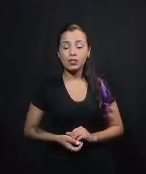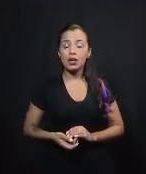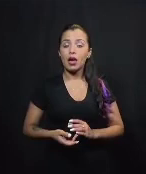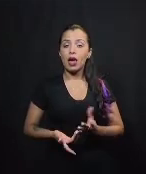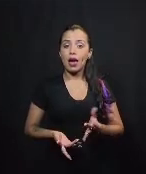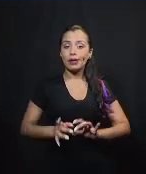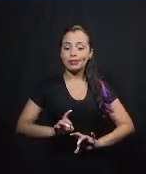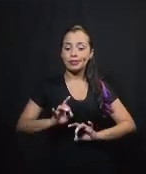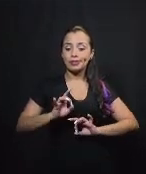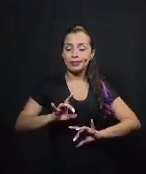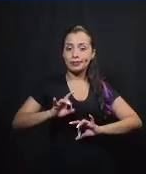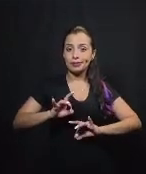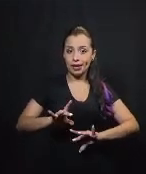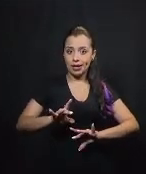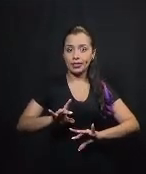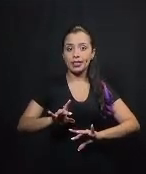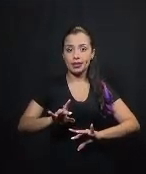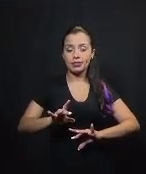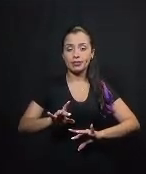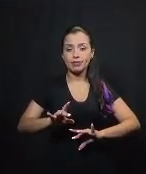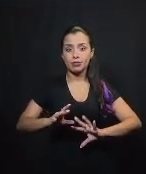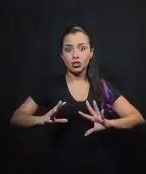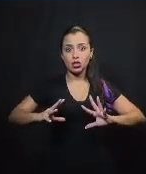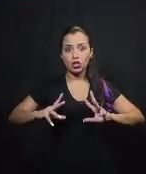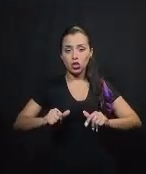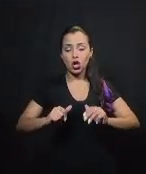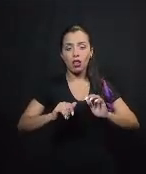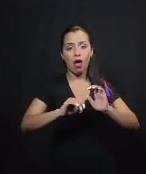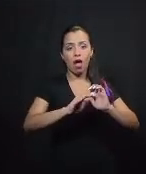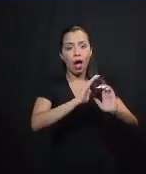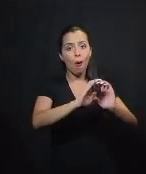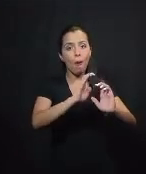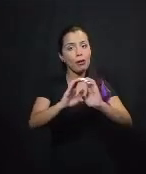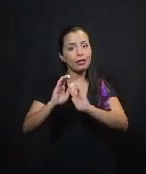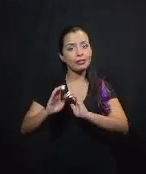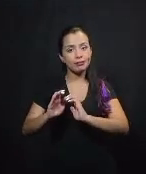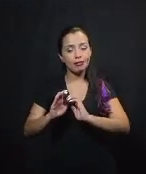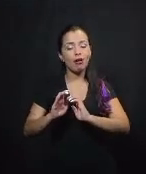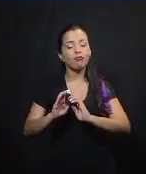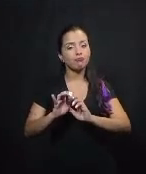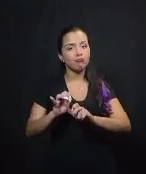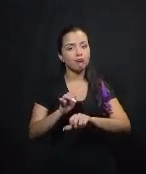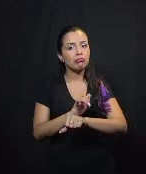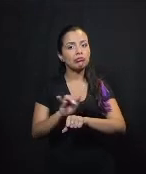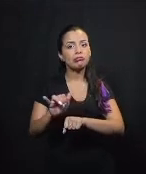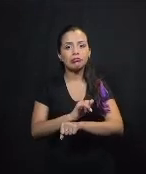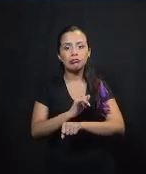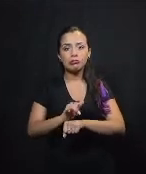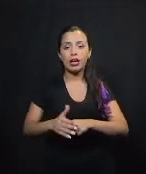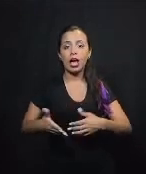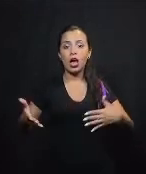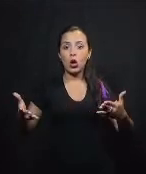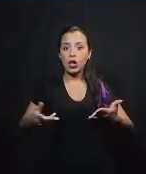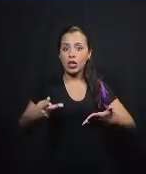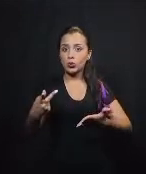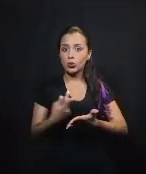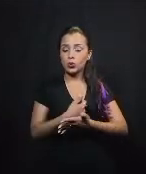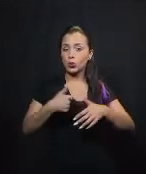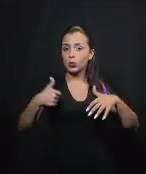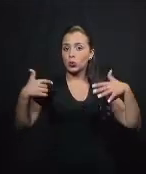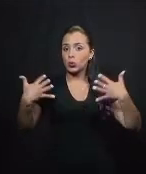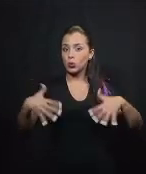técnicas de comunicação. Essa coisa imensa que nós estamos assistindo e que talvez,